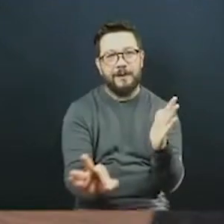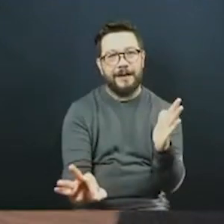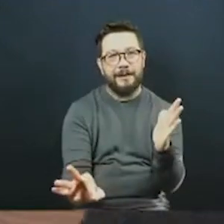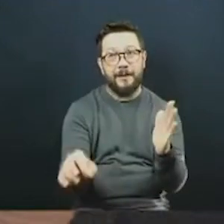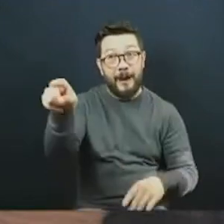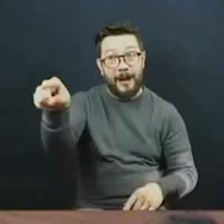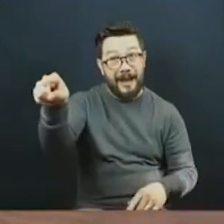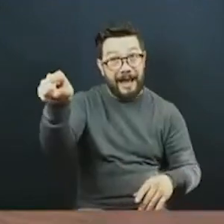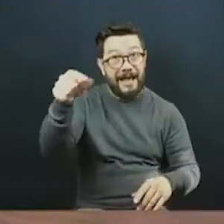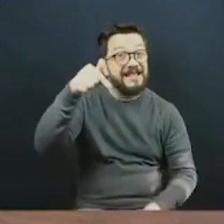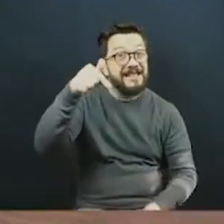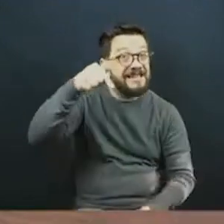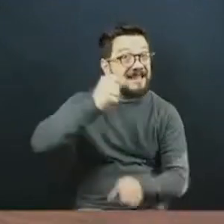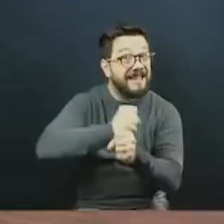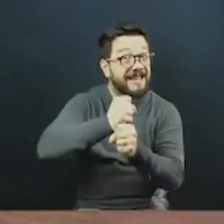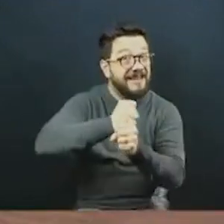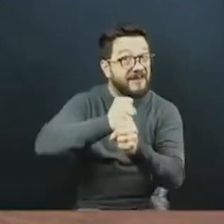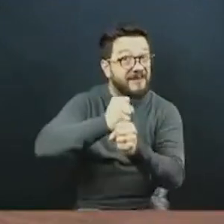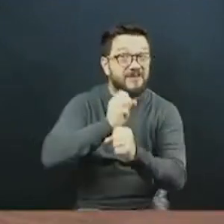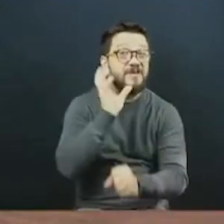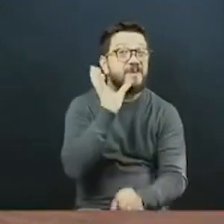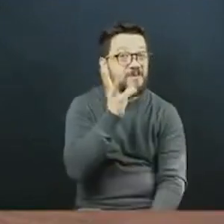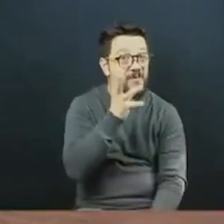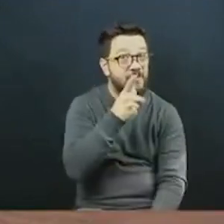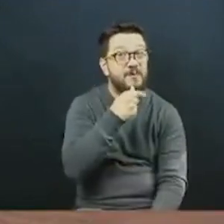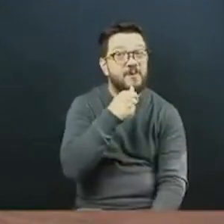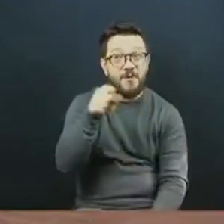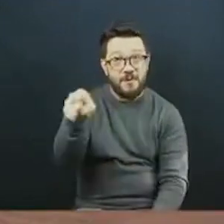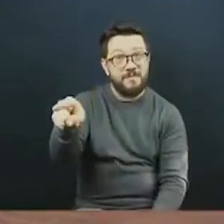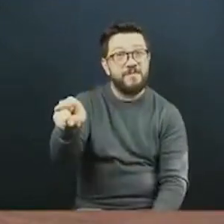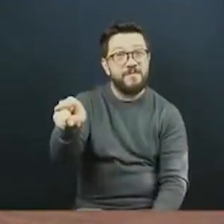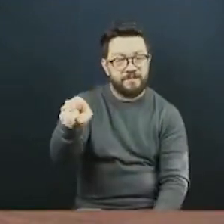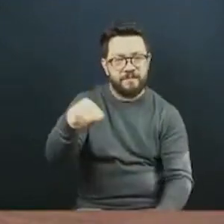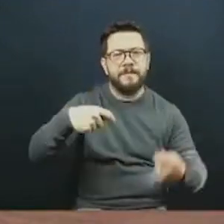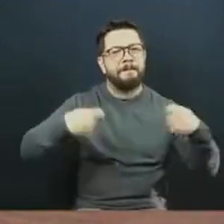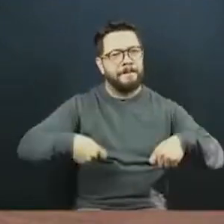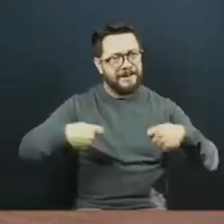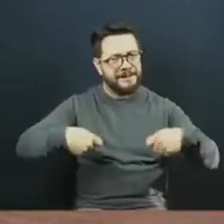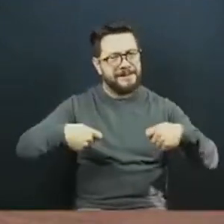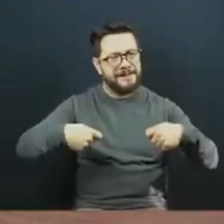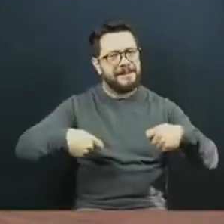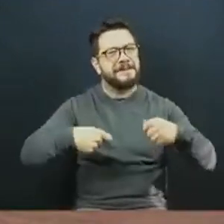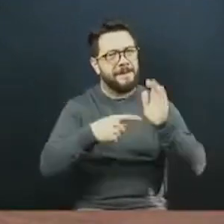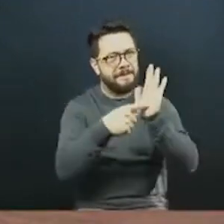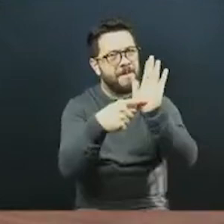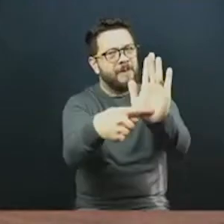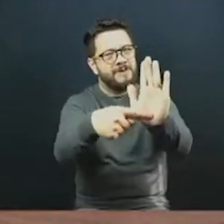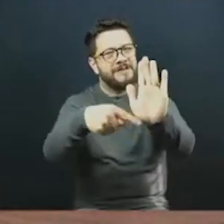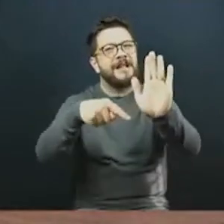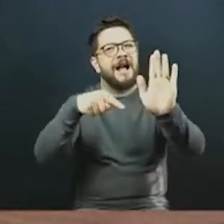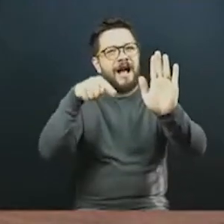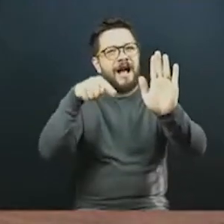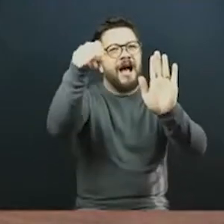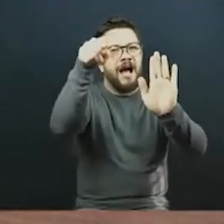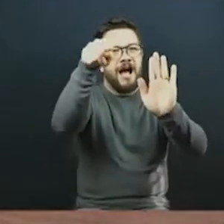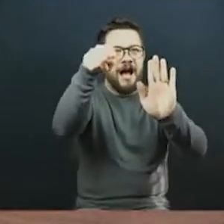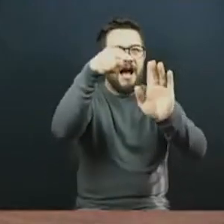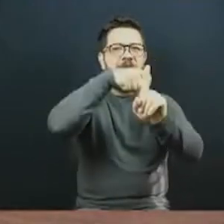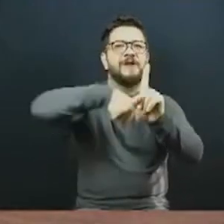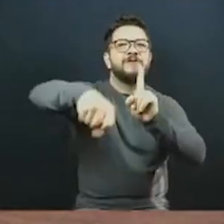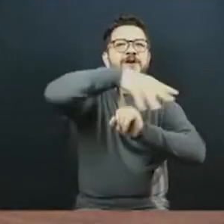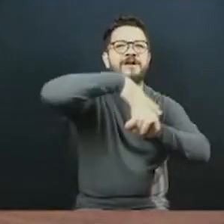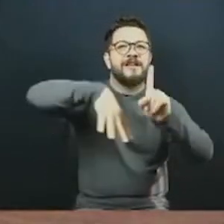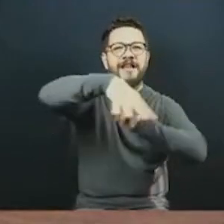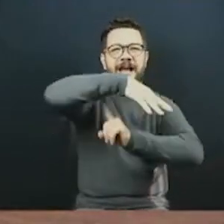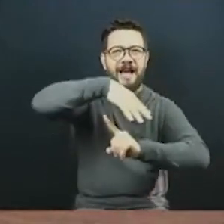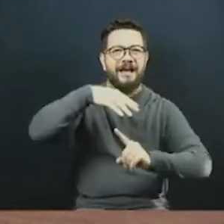é importante explicar esse tipo de coisa para a população, porque às vezes a gente escuta aí comentários dos mais diversos.